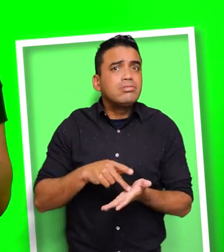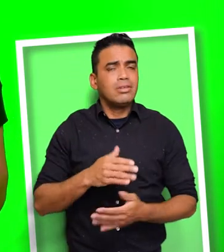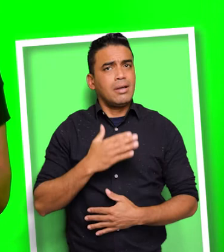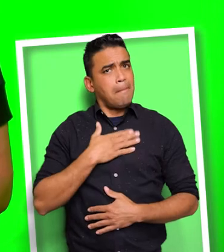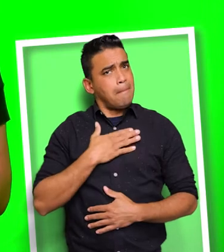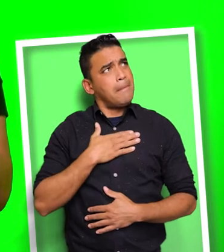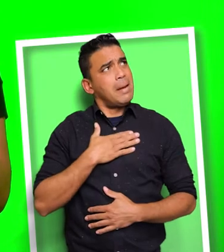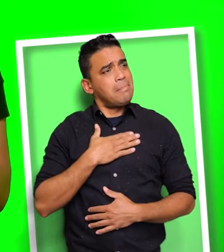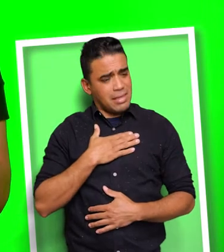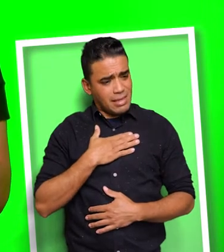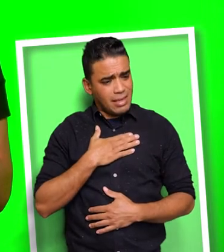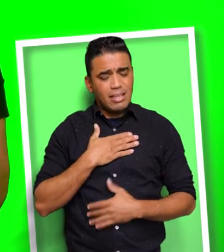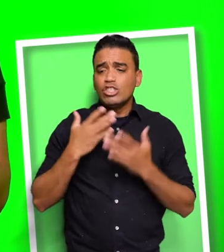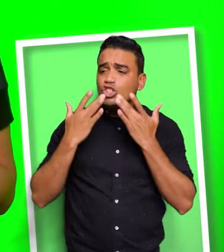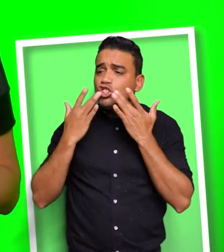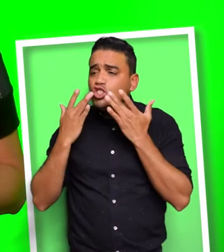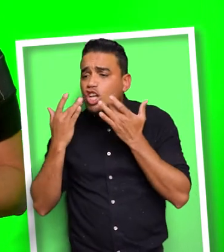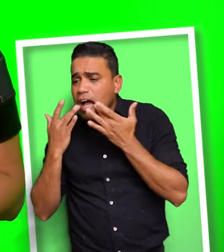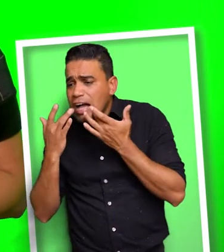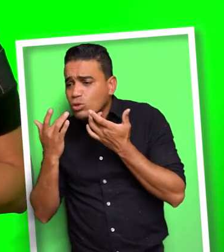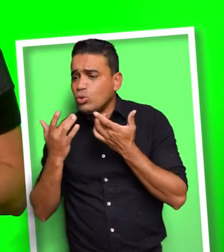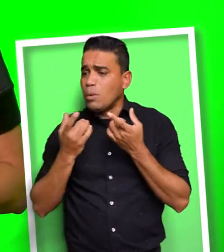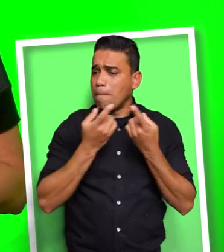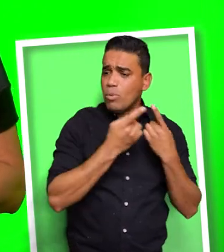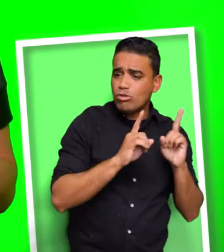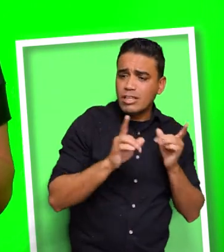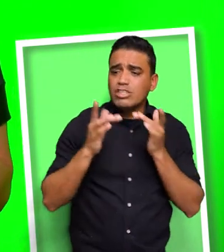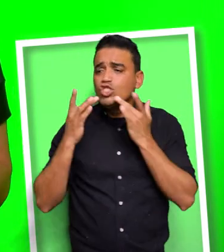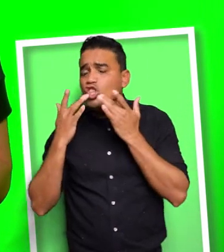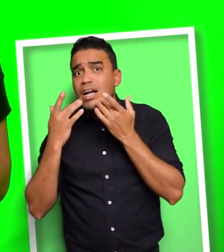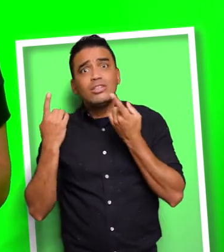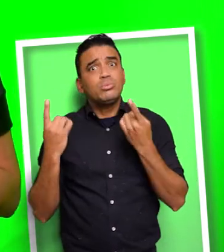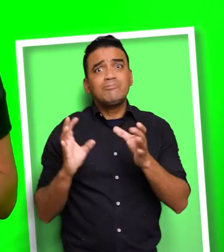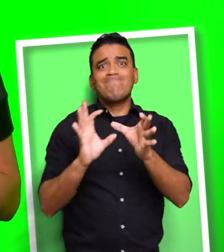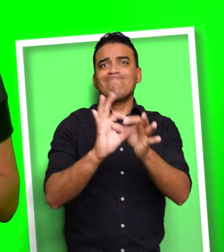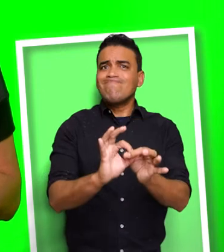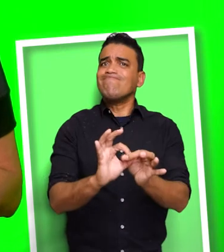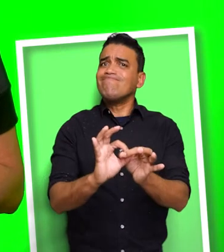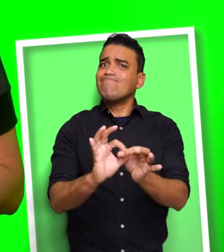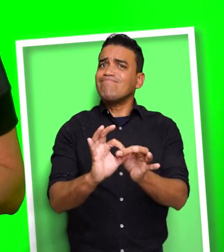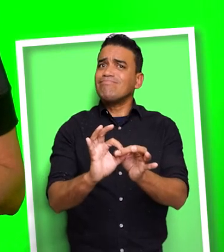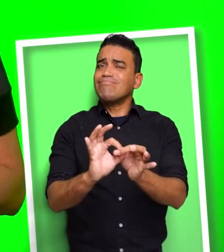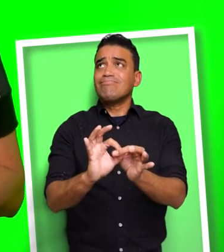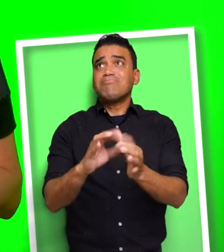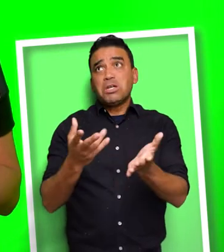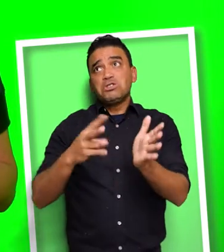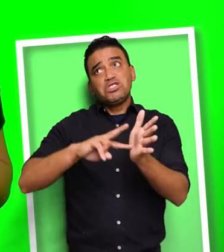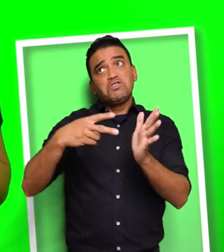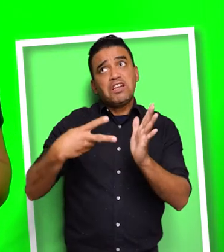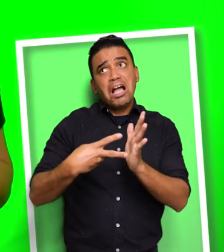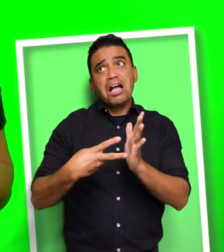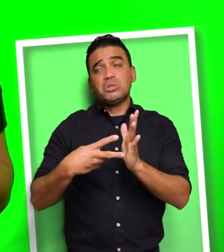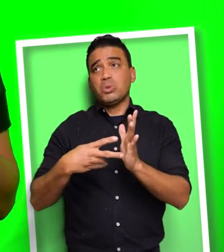para mim teatro e música andavam juntos, que para mim fazia todo sentido